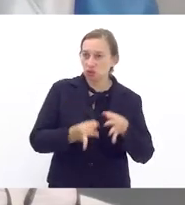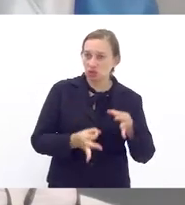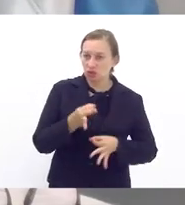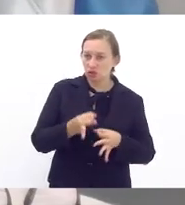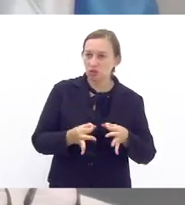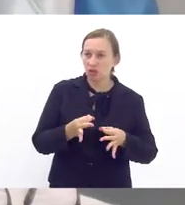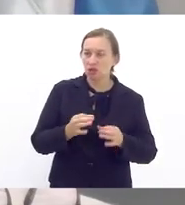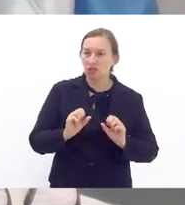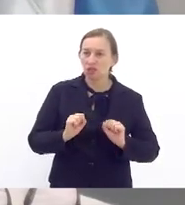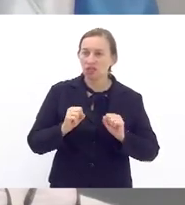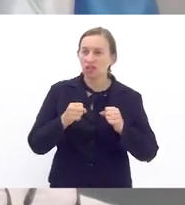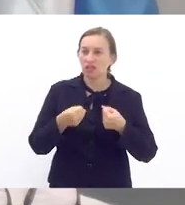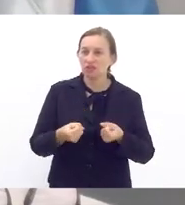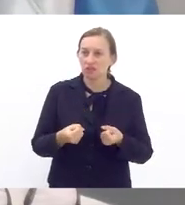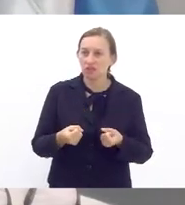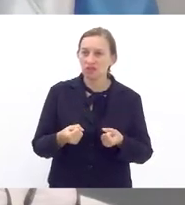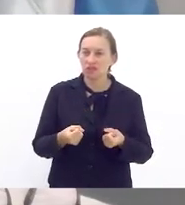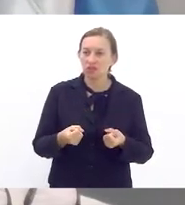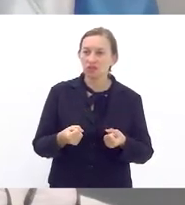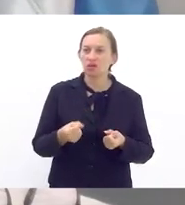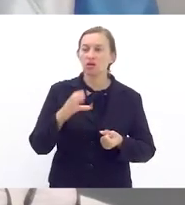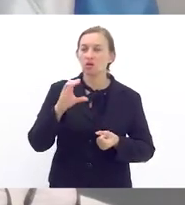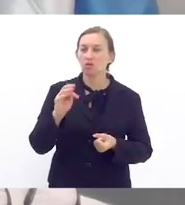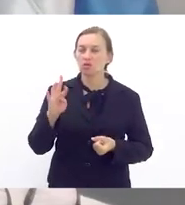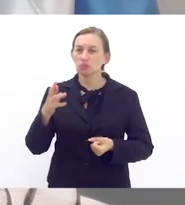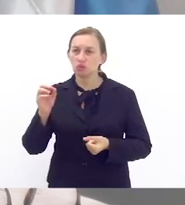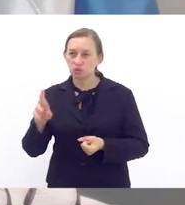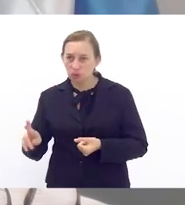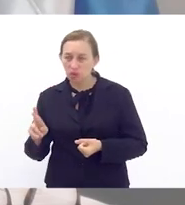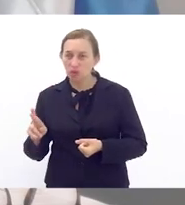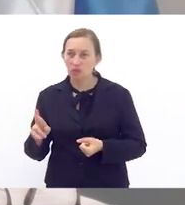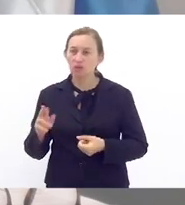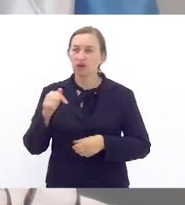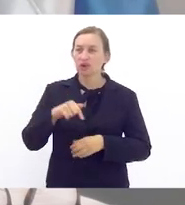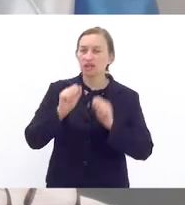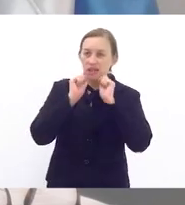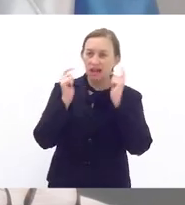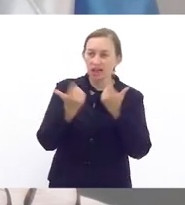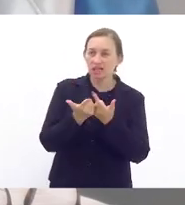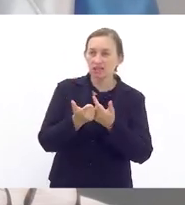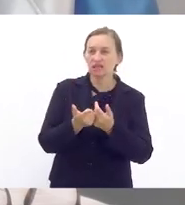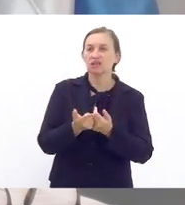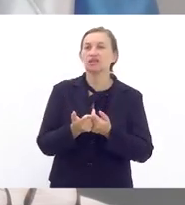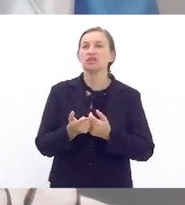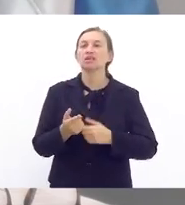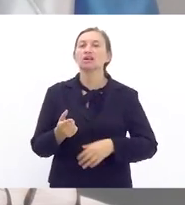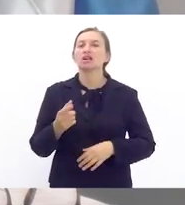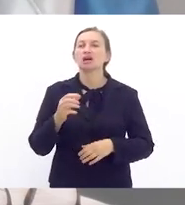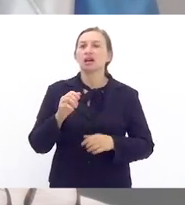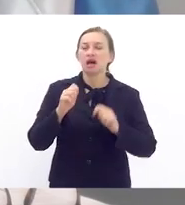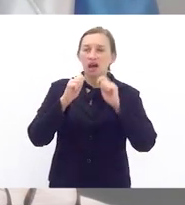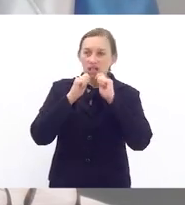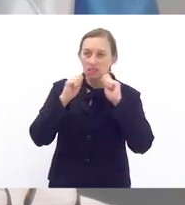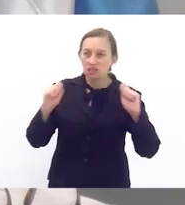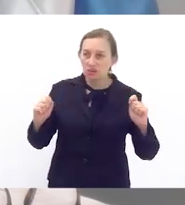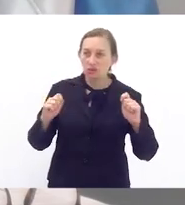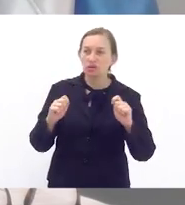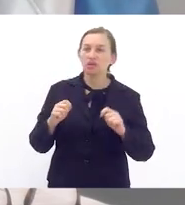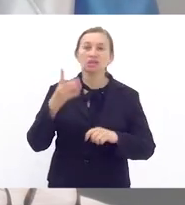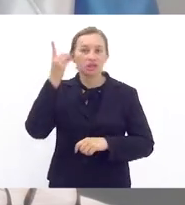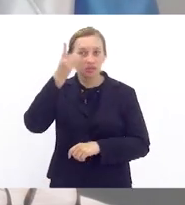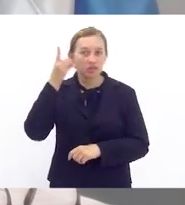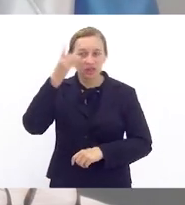do Consumidor aqui da Leste, representando o presidente deputado Fábio Silva, da Sônia Faria, assessora parlamentar do deputado Luiz